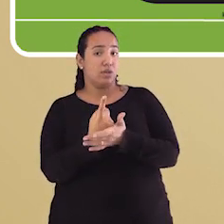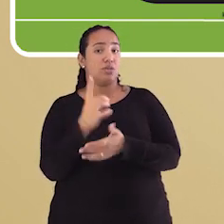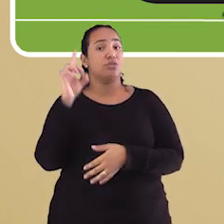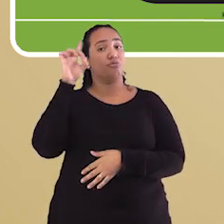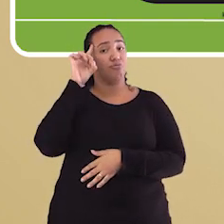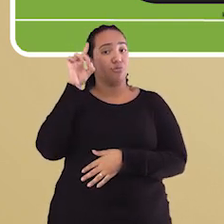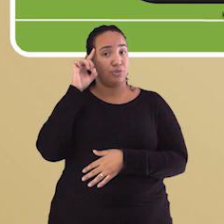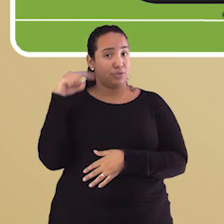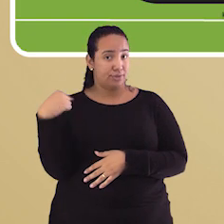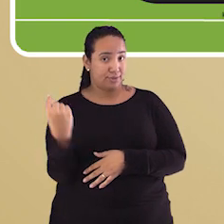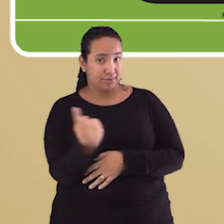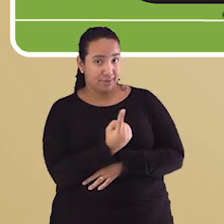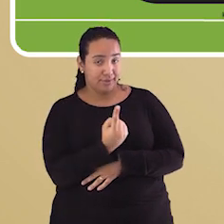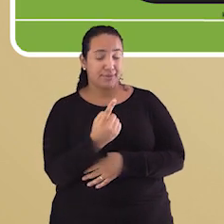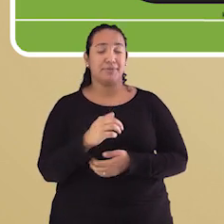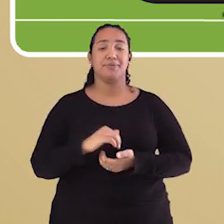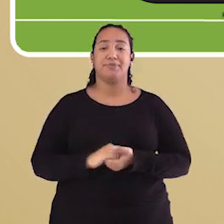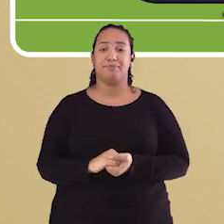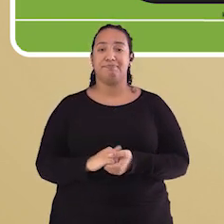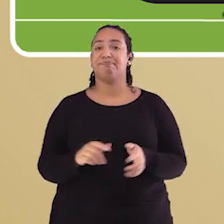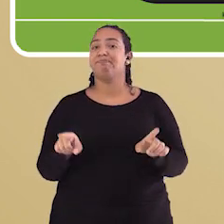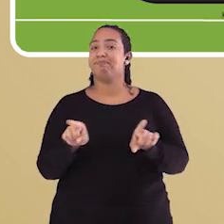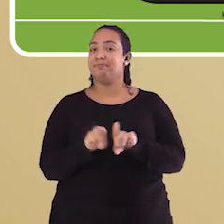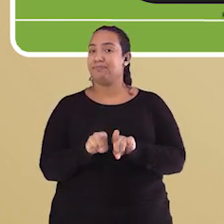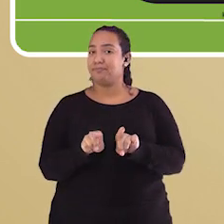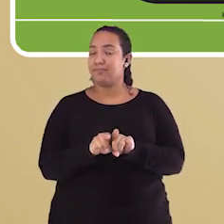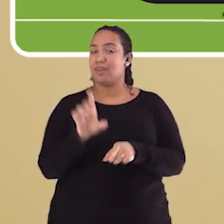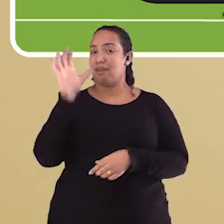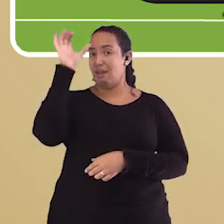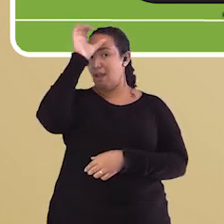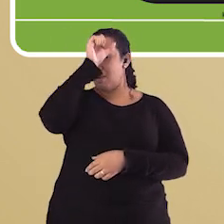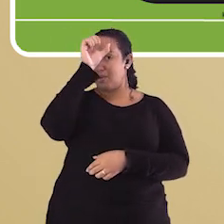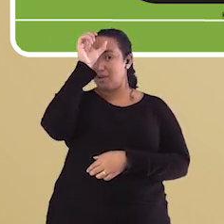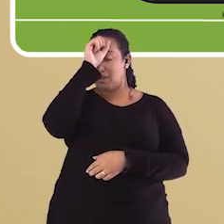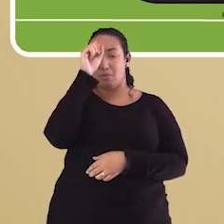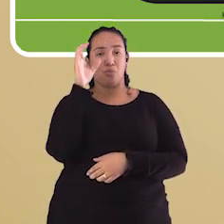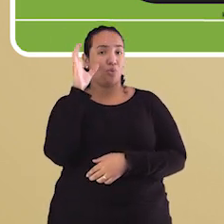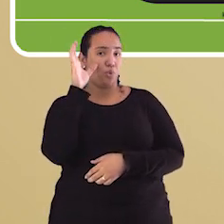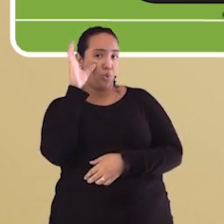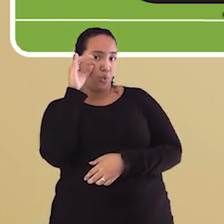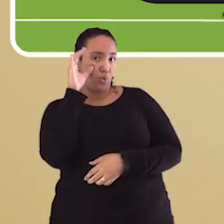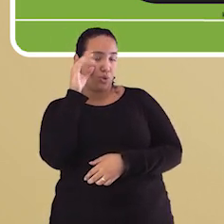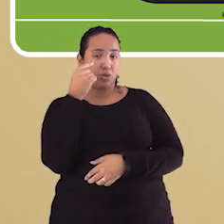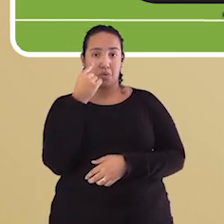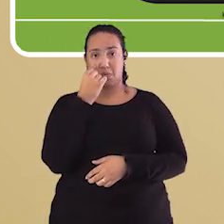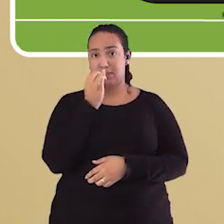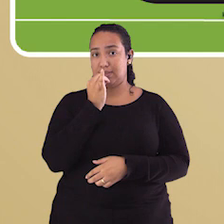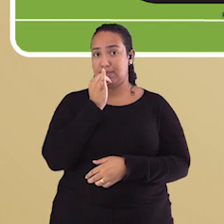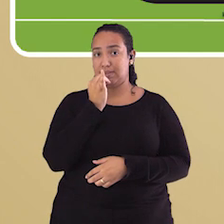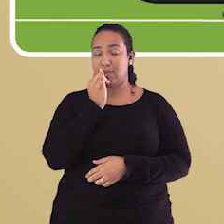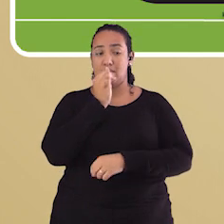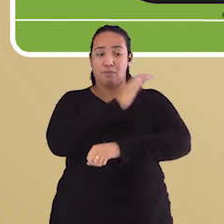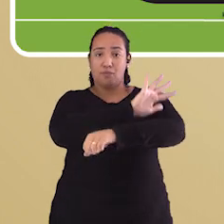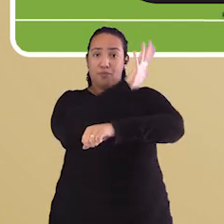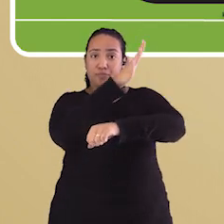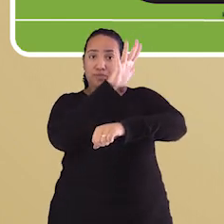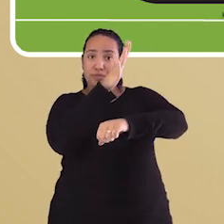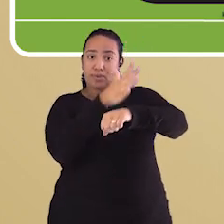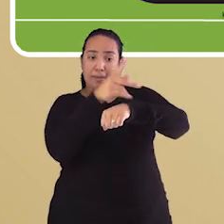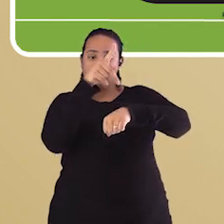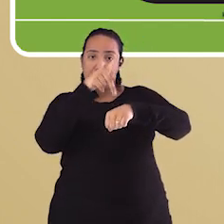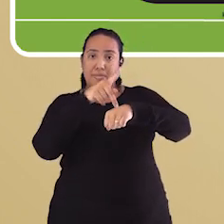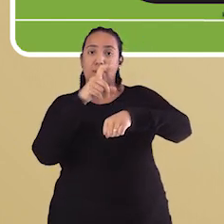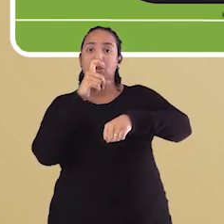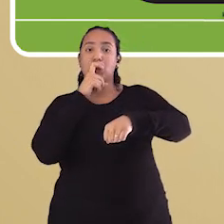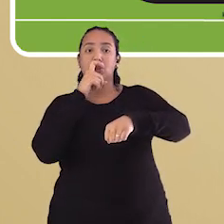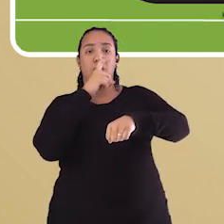acontecem em nosso cotidiano. Também conhecemos algumas curiosidades, por exemplo, como o derretimento das